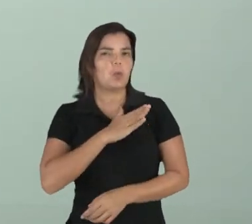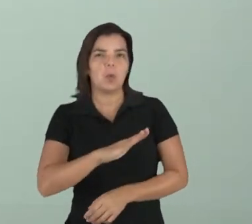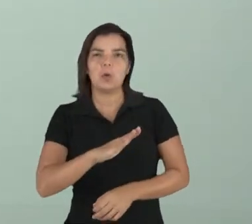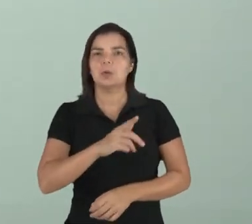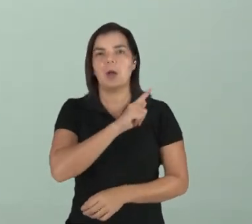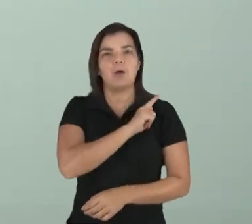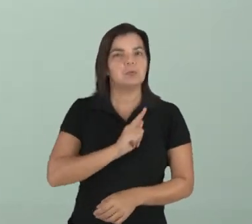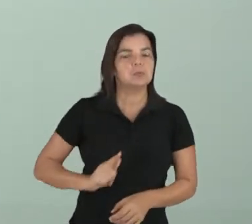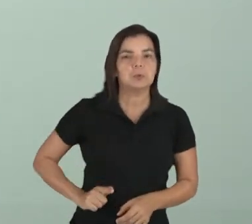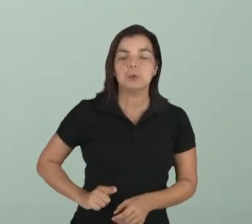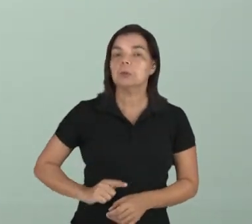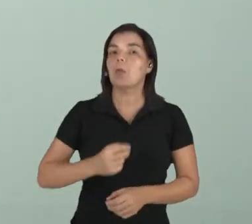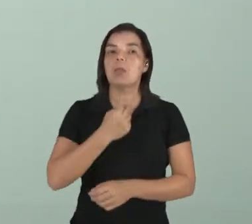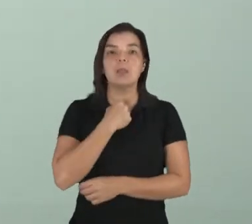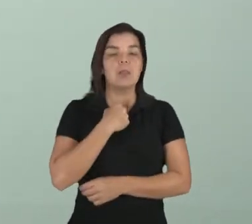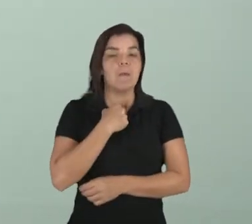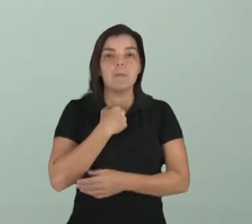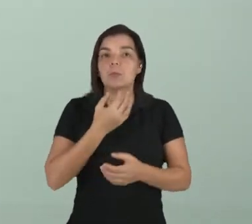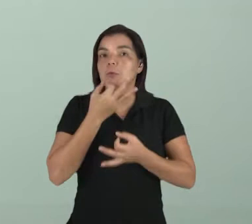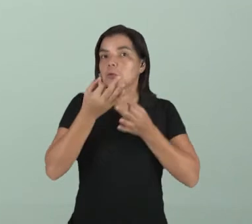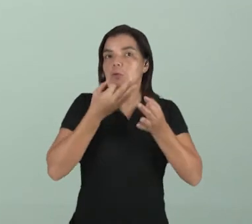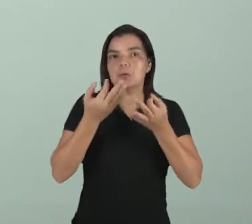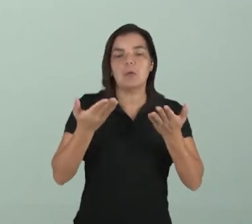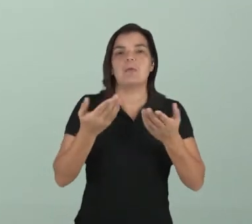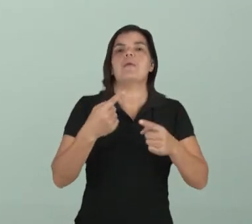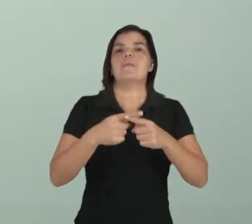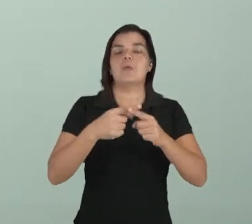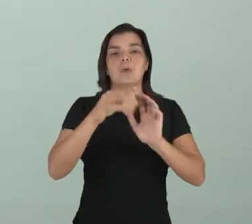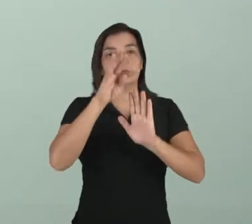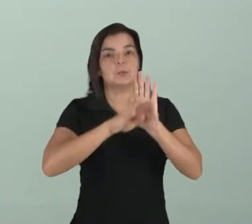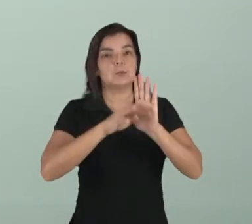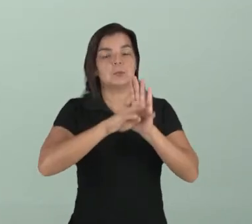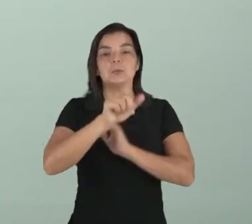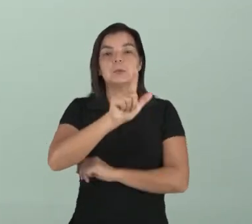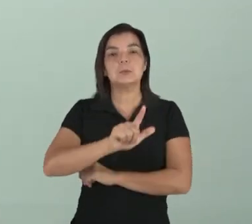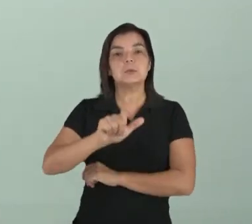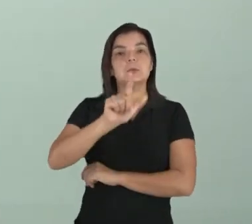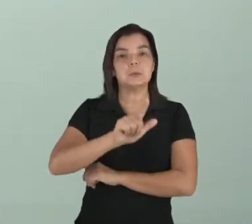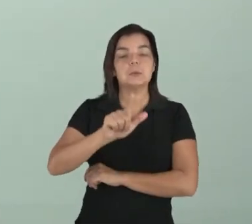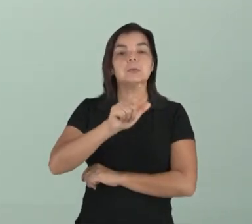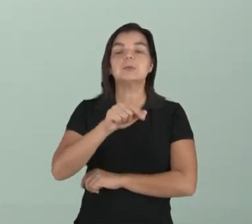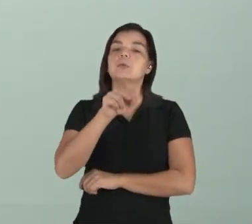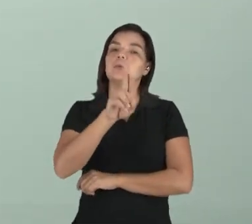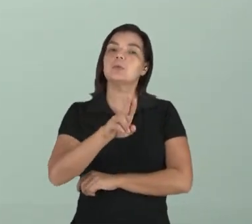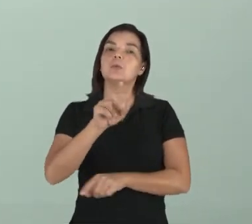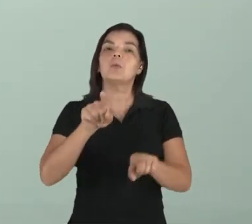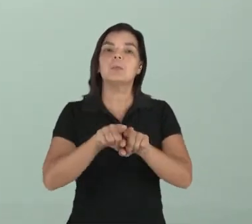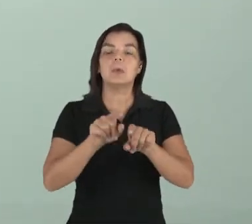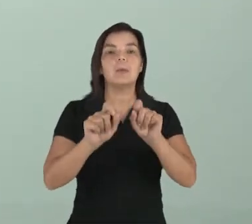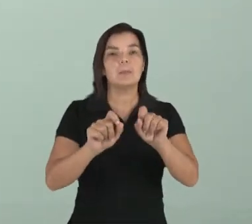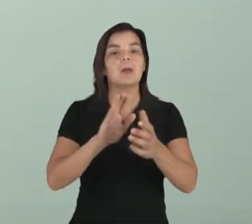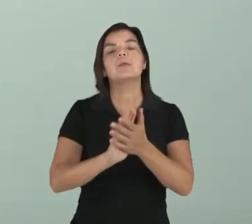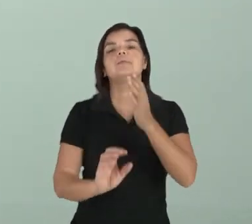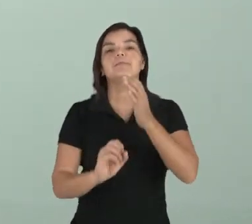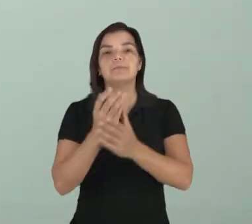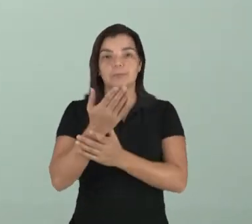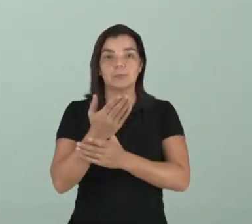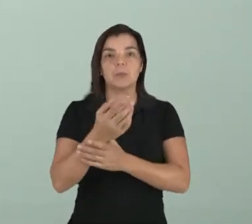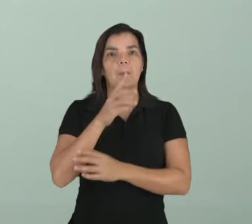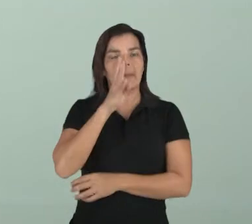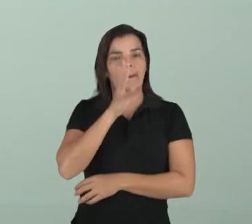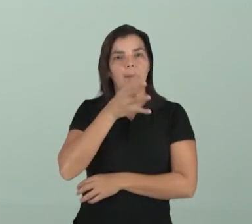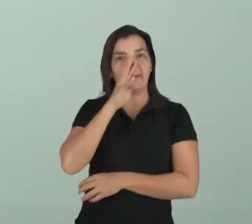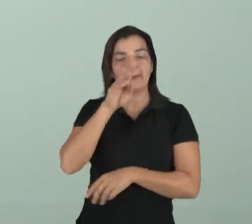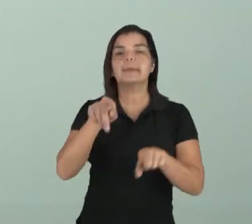com o governo, você não podia se expressar que nem hoje. Então, os textos literários, eles são muito utilizados para isso, para a realização de